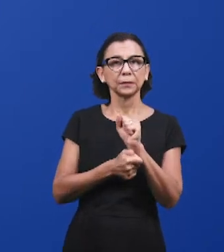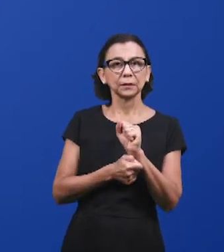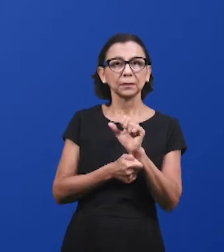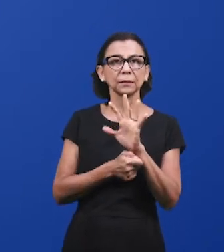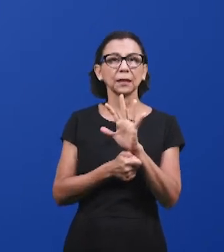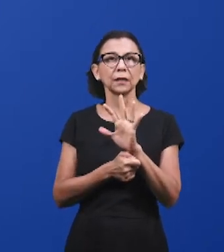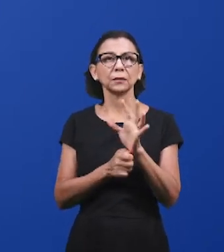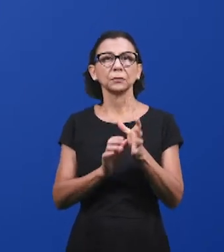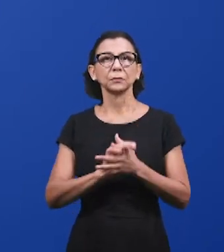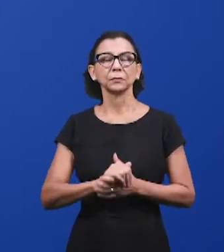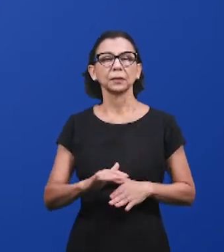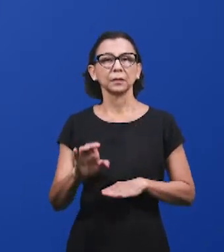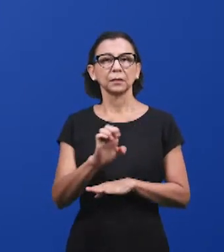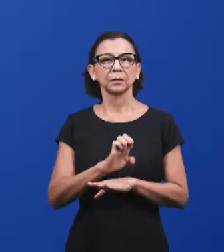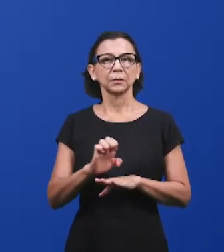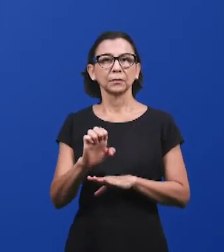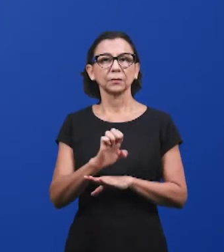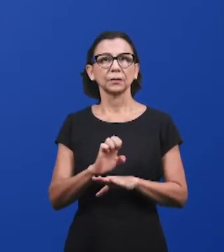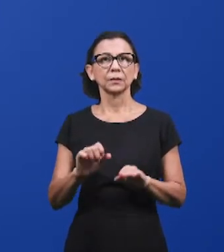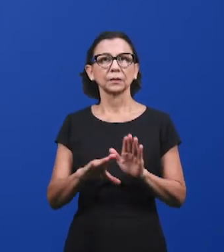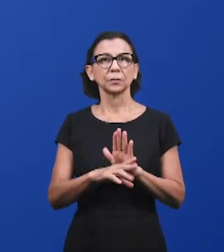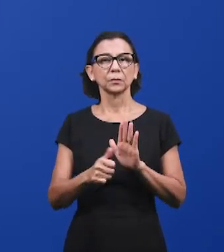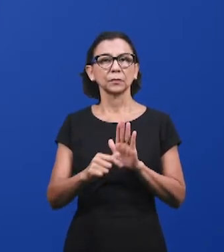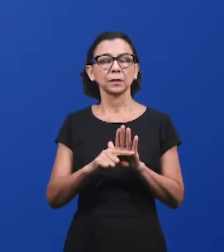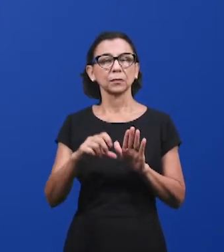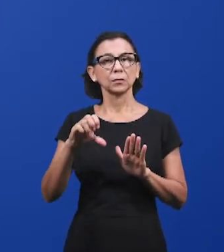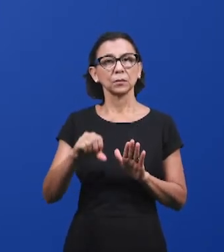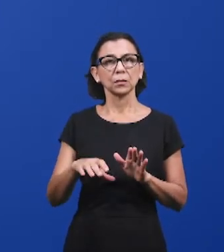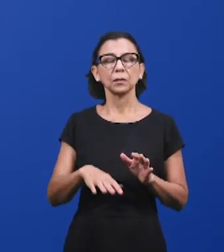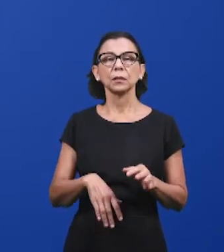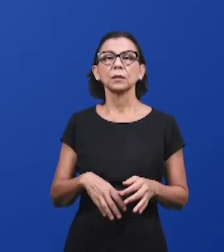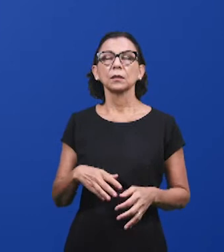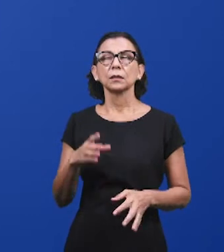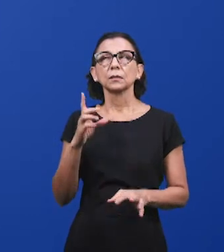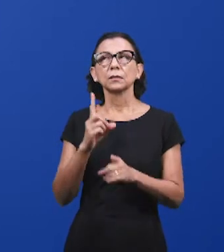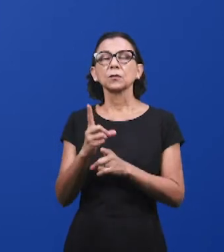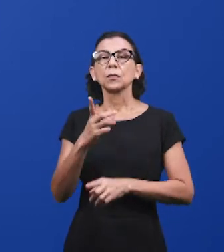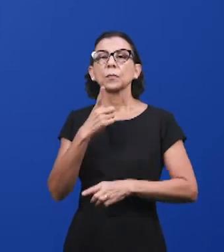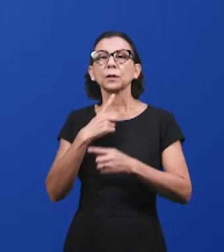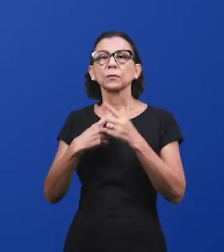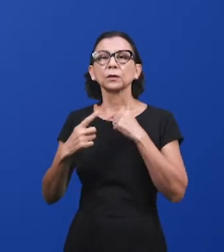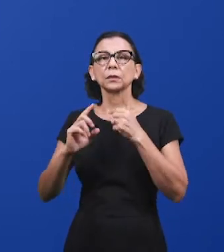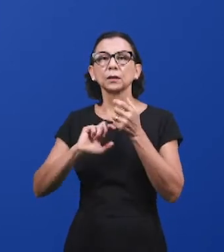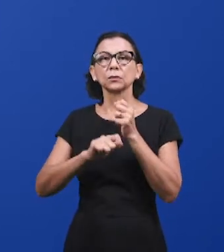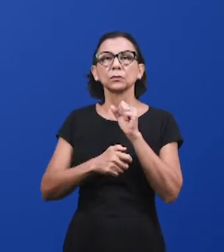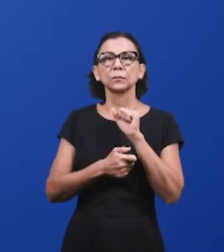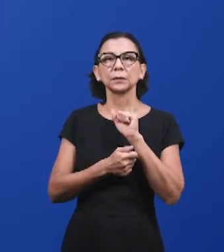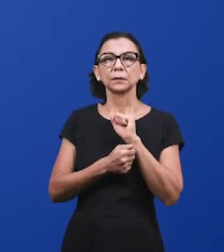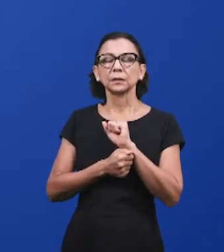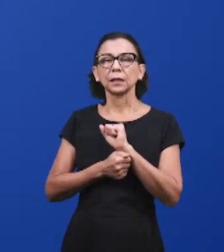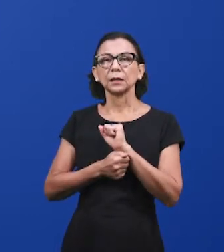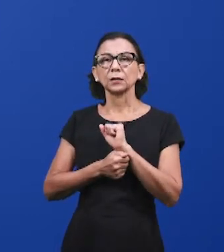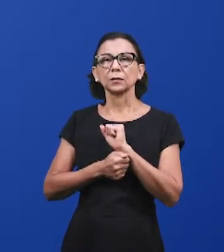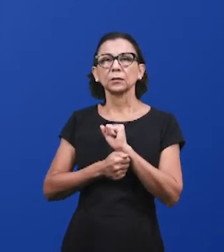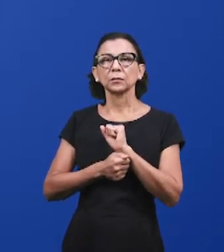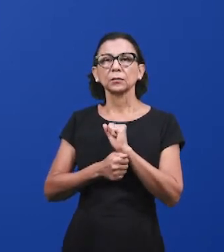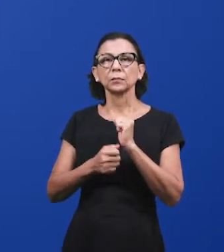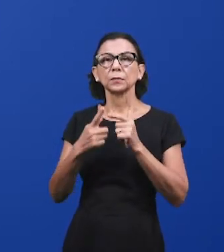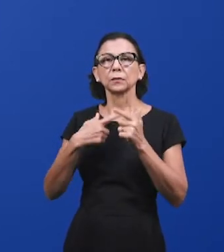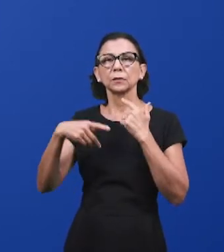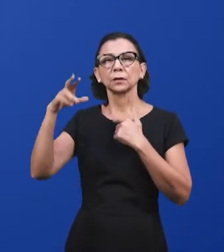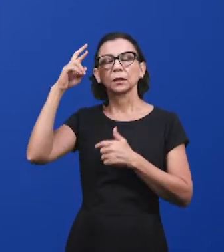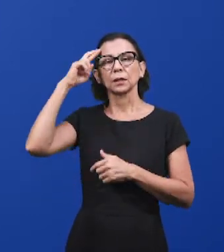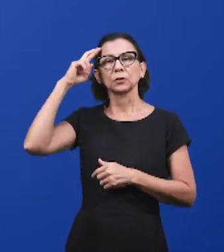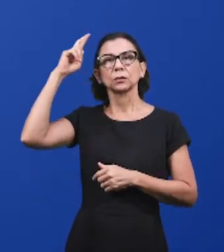1:9, que nos diz assim: descobrindo-nos o mistério da sua vontade, segundo o seu beneplácito, que propuseram em si mesmo. A